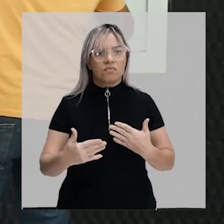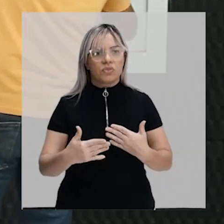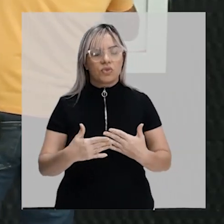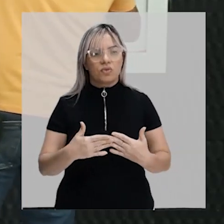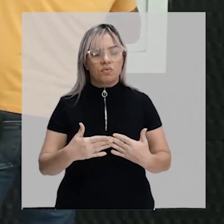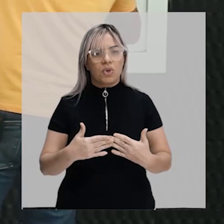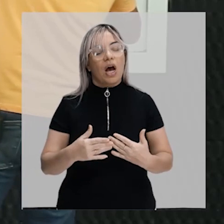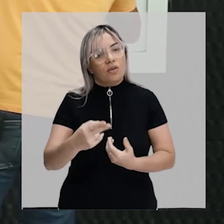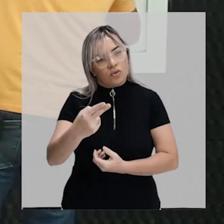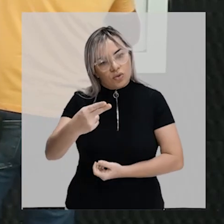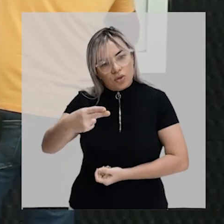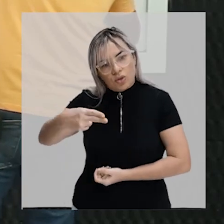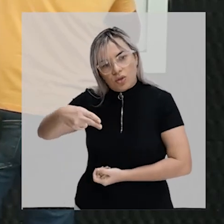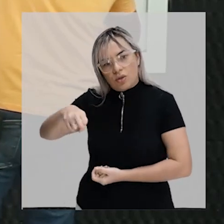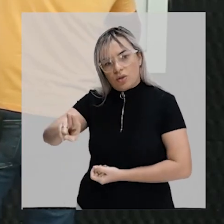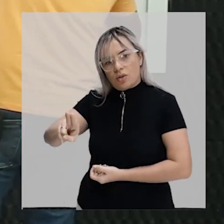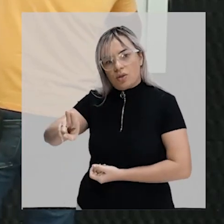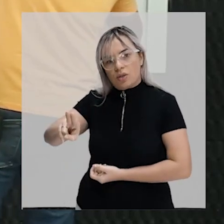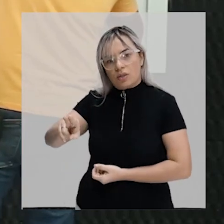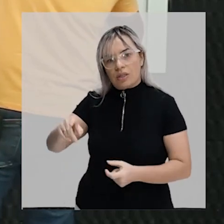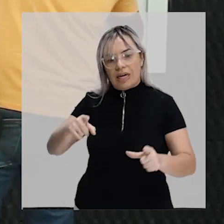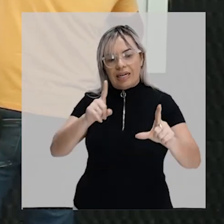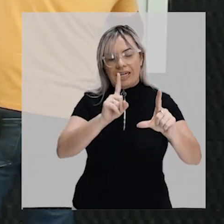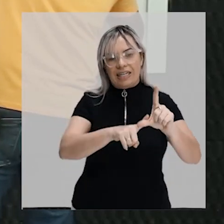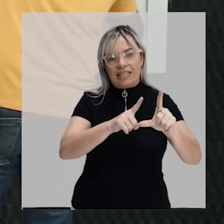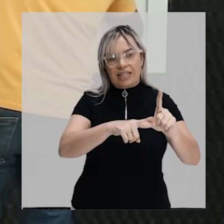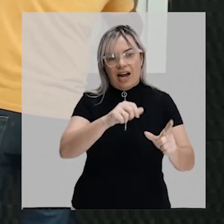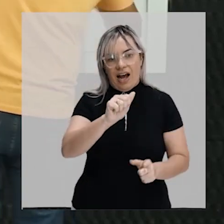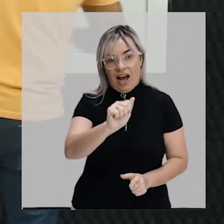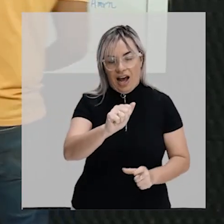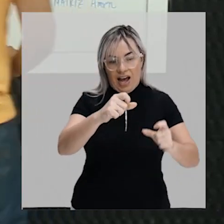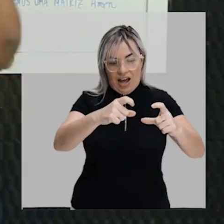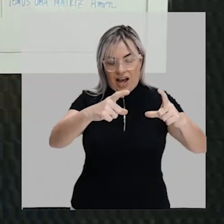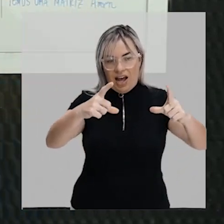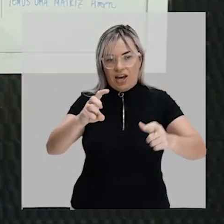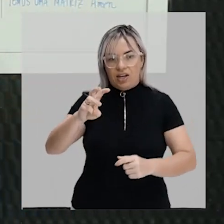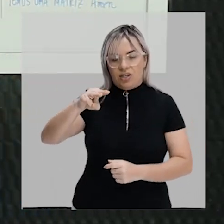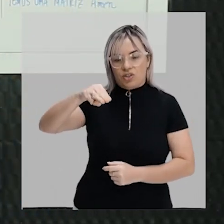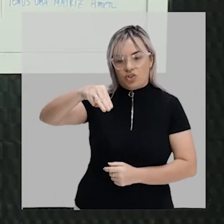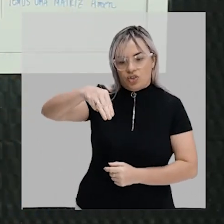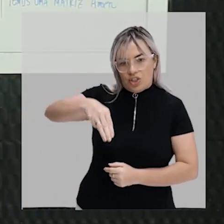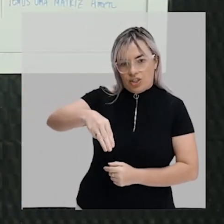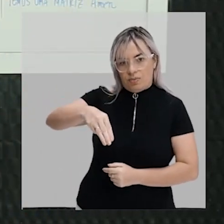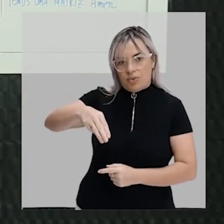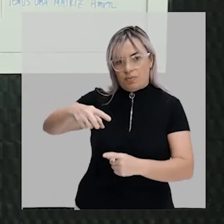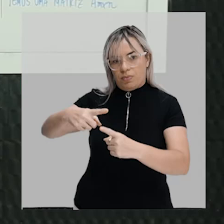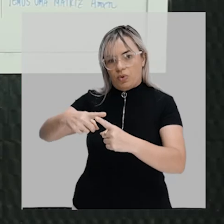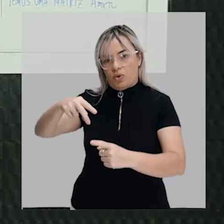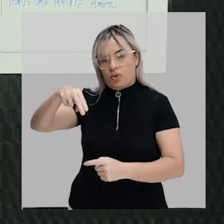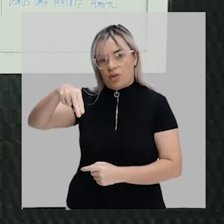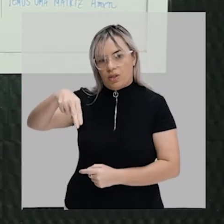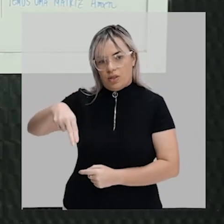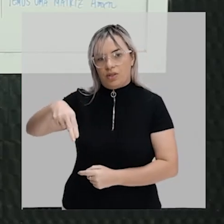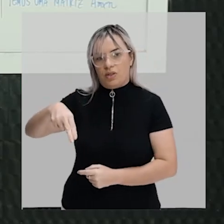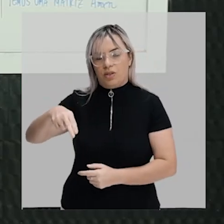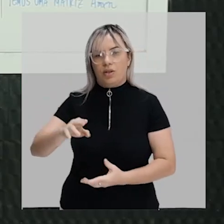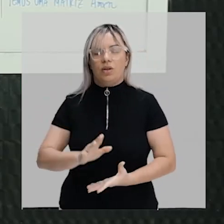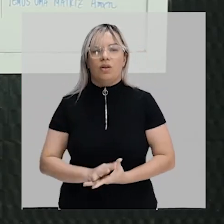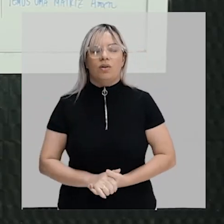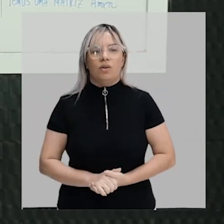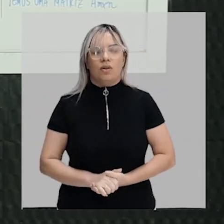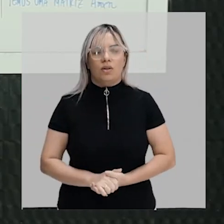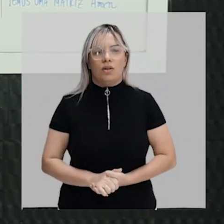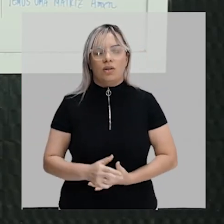a de ordem m por n certo então você tem uma matriz A de ordem e põe